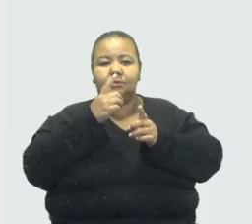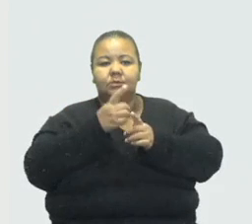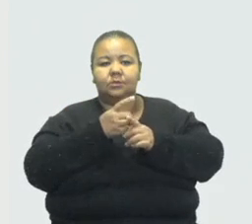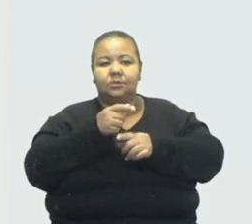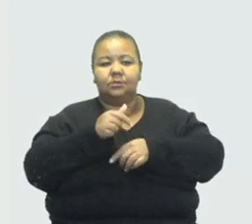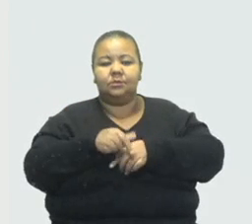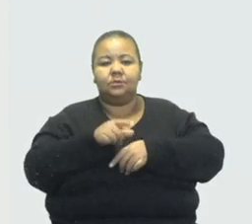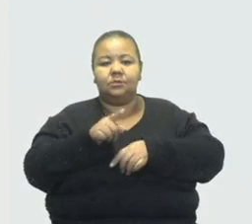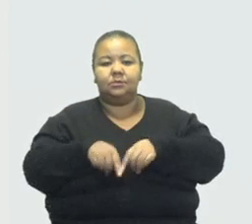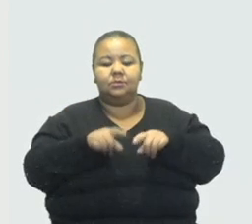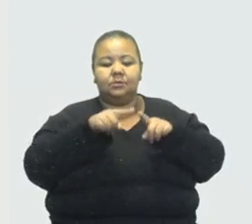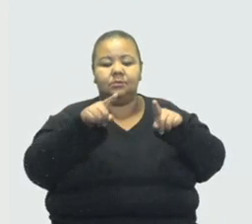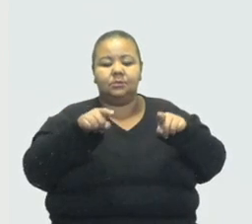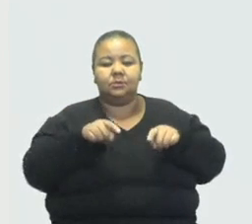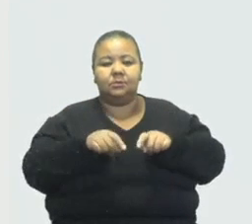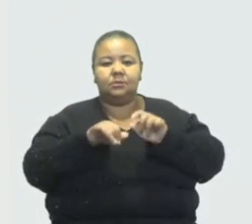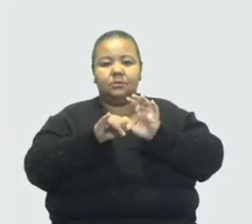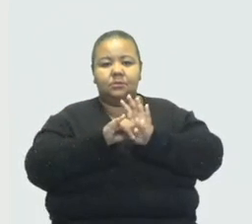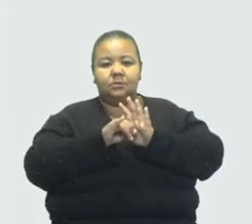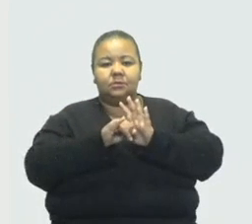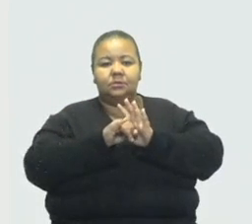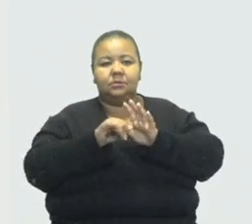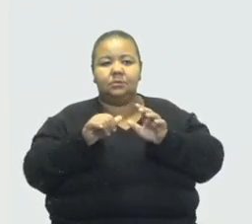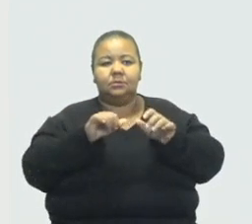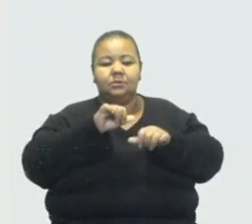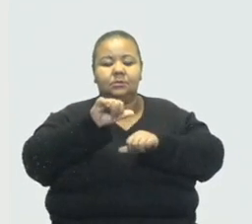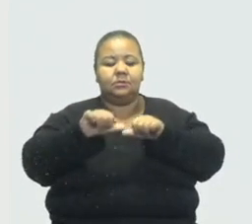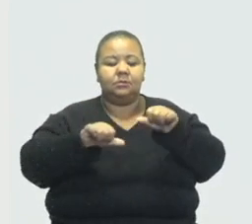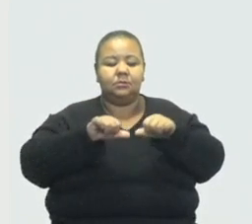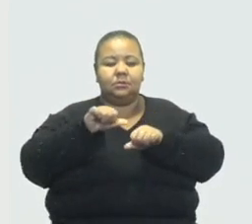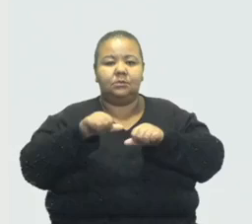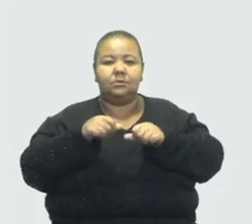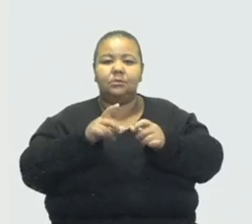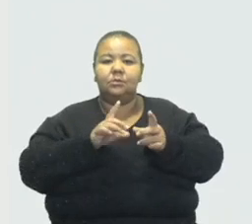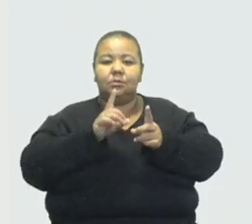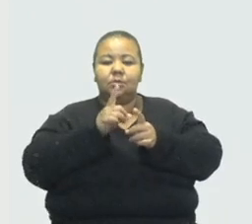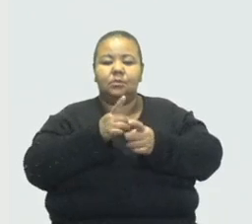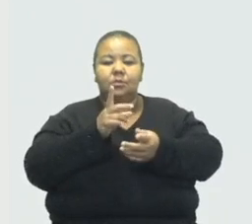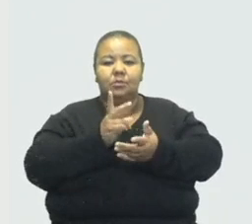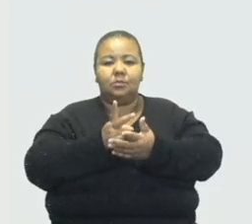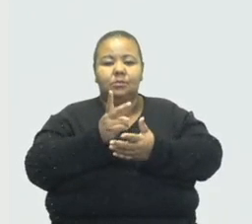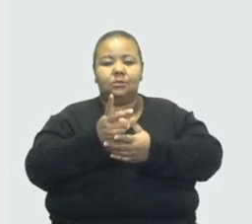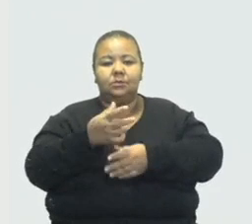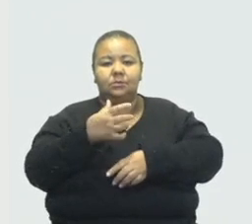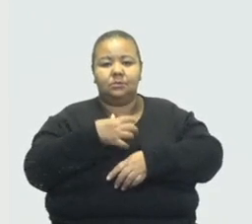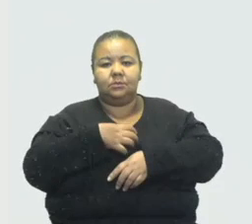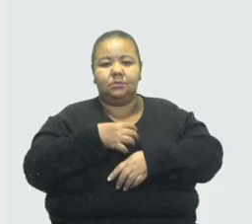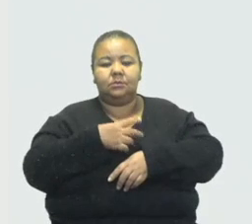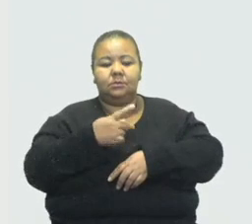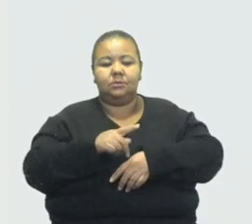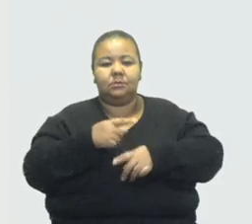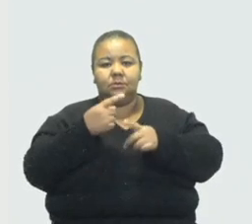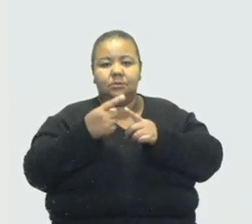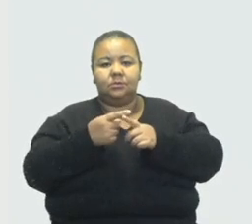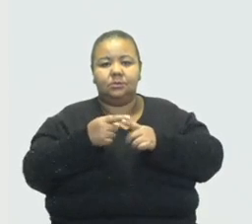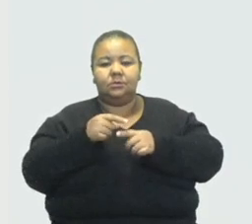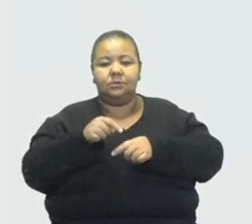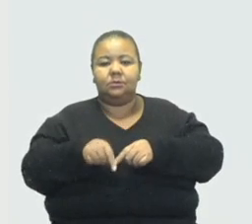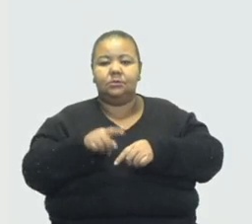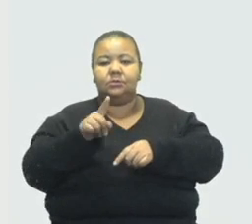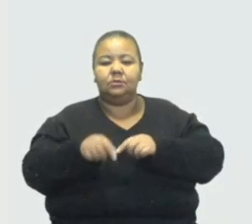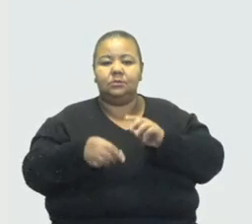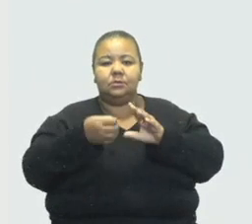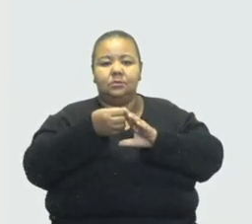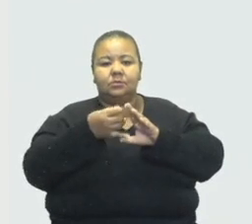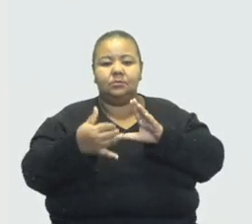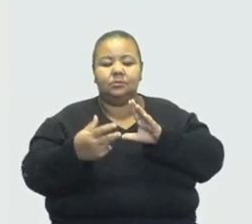matriz identidade. Se você inverter também a ordem, você vai encontrar do mesmo jeito a multiplicação, que é uma